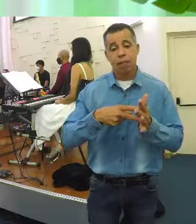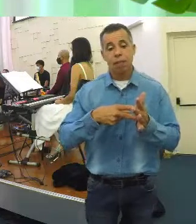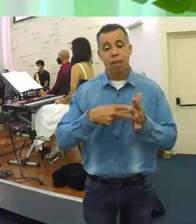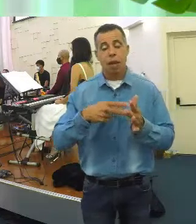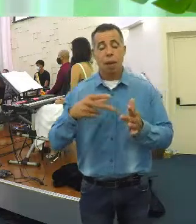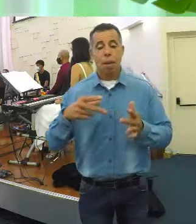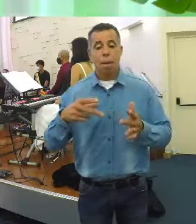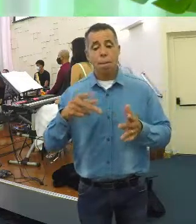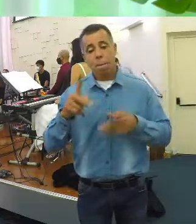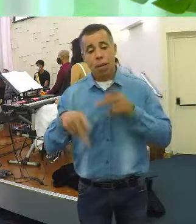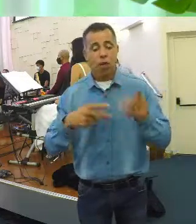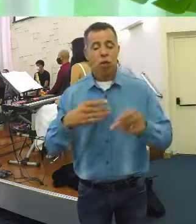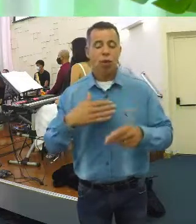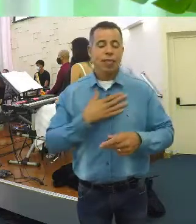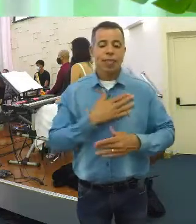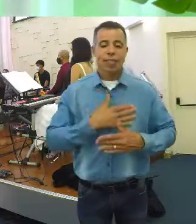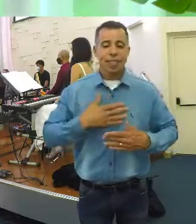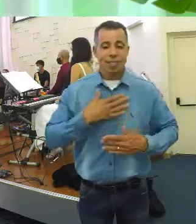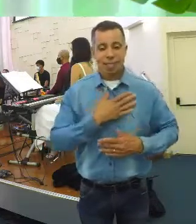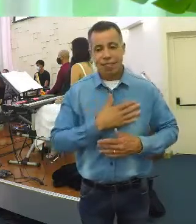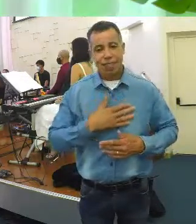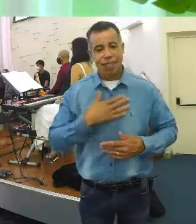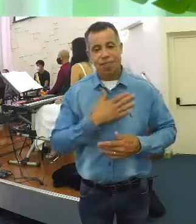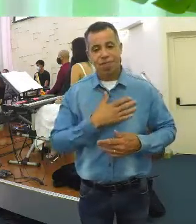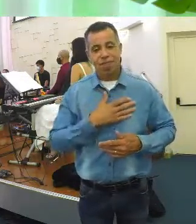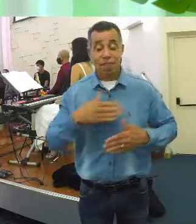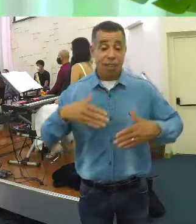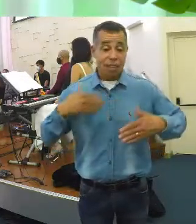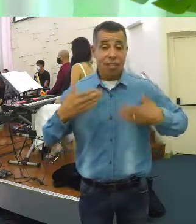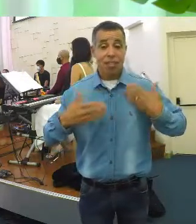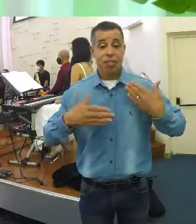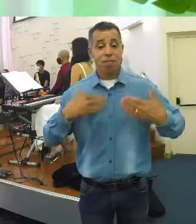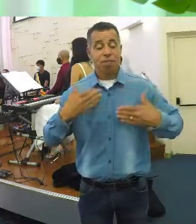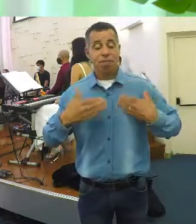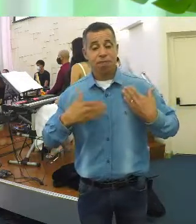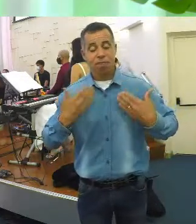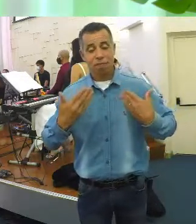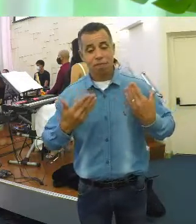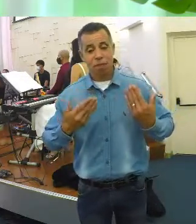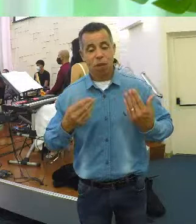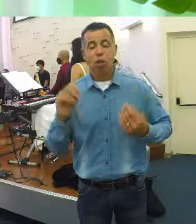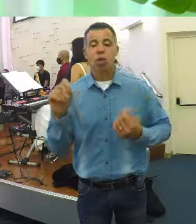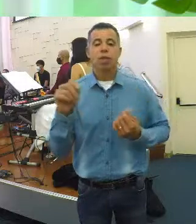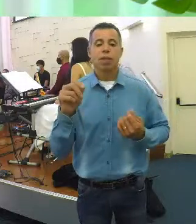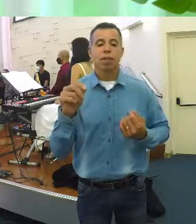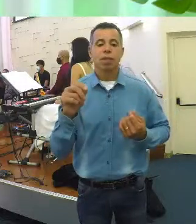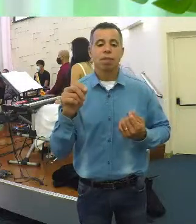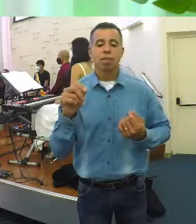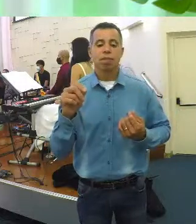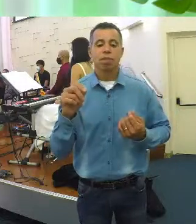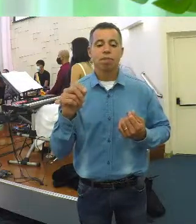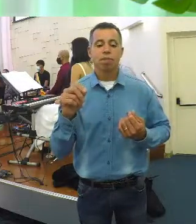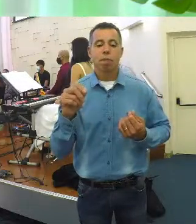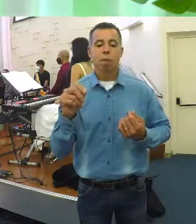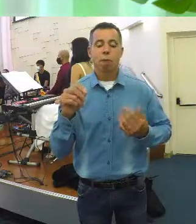satisfeito, uma satisfação viva. Alegria é estado de vivo contentamento. Alegria